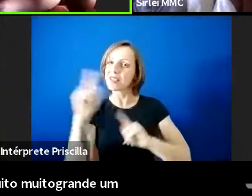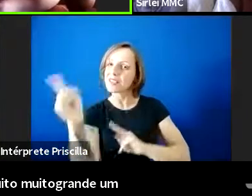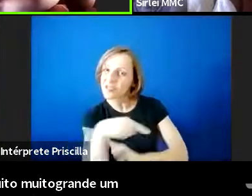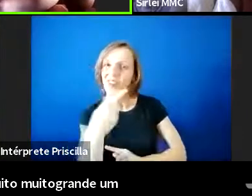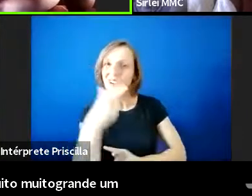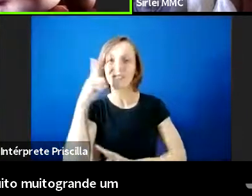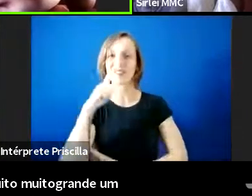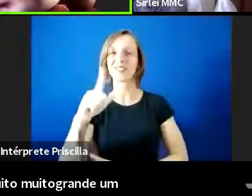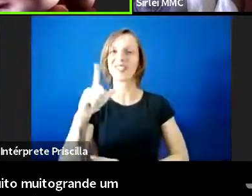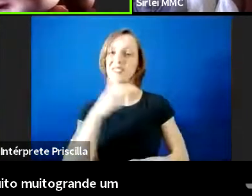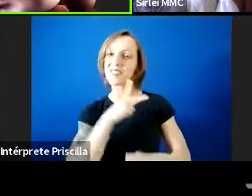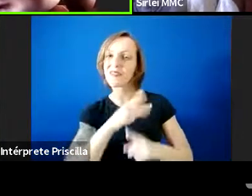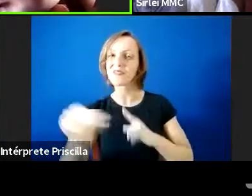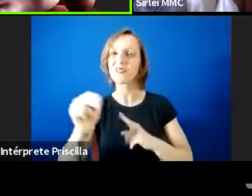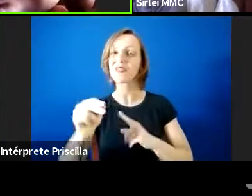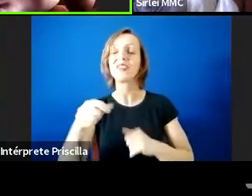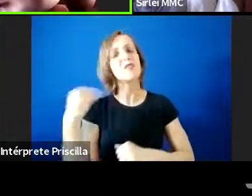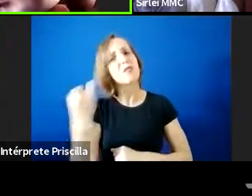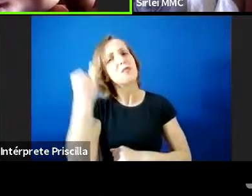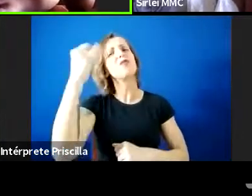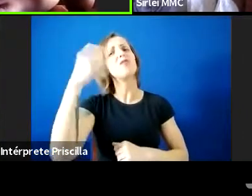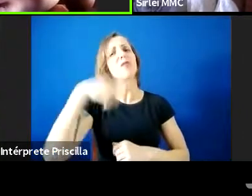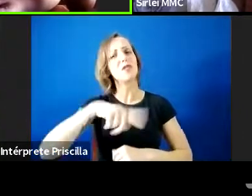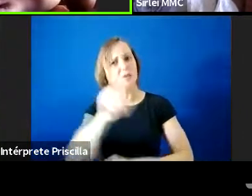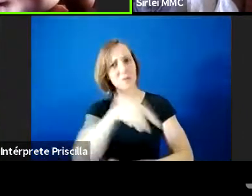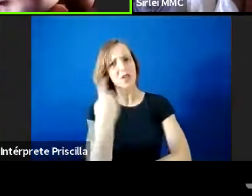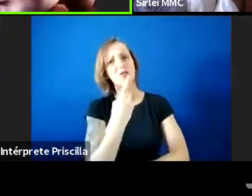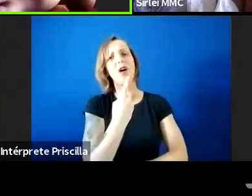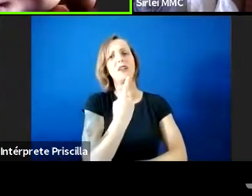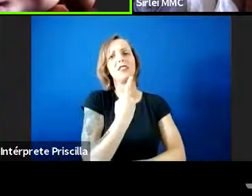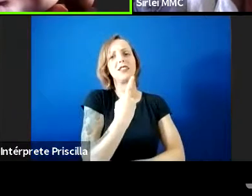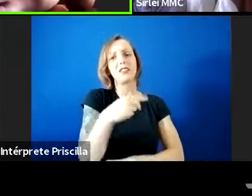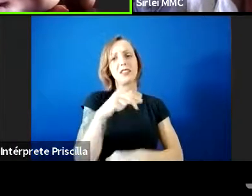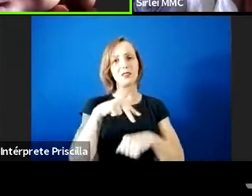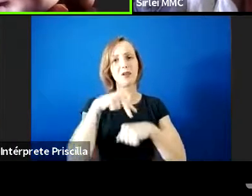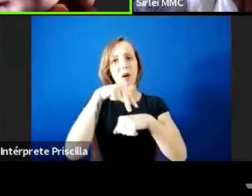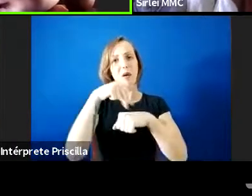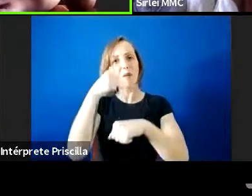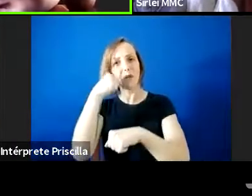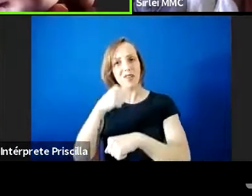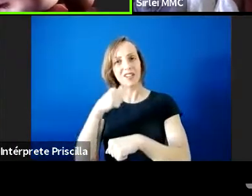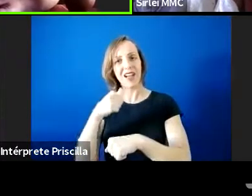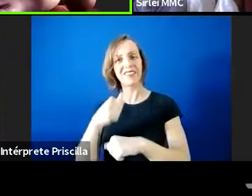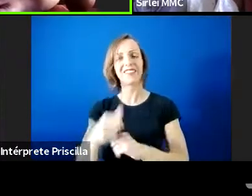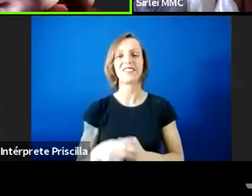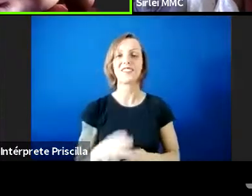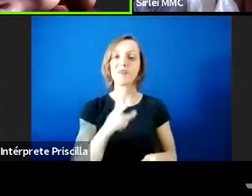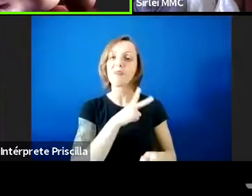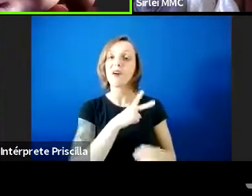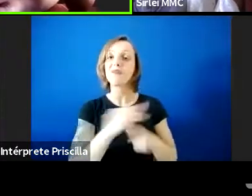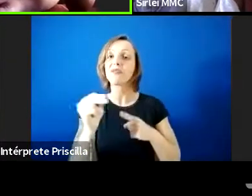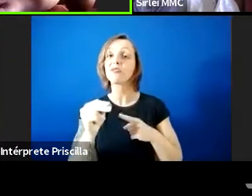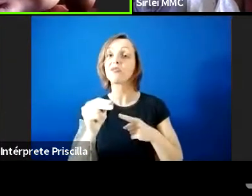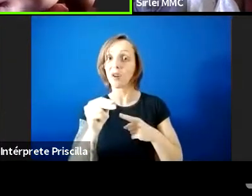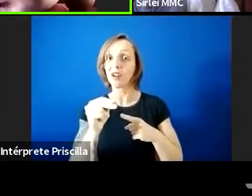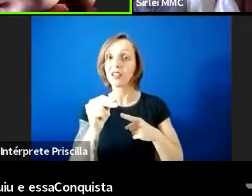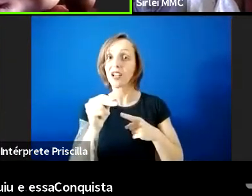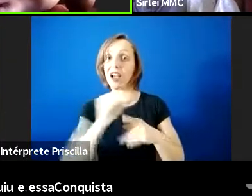para nós, enquanto mulheres aqui do Estado, que a gente conseguiu, e essa conquista também dentro do próprio